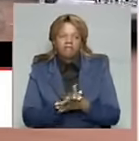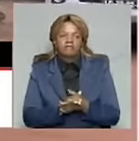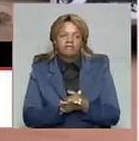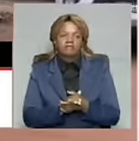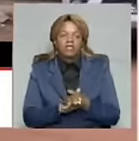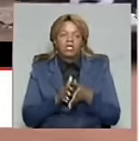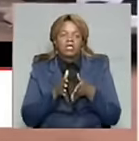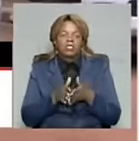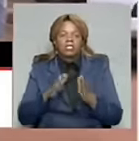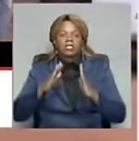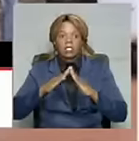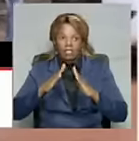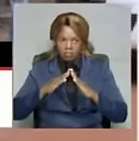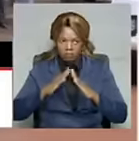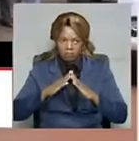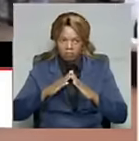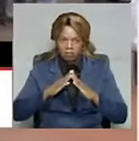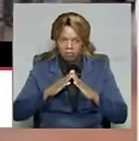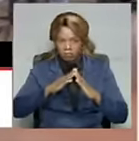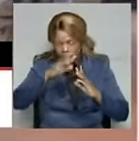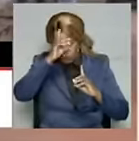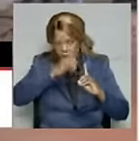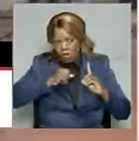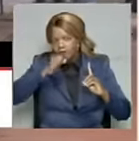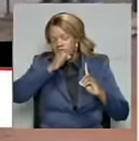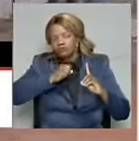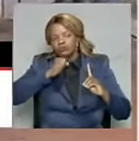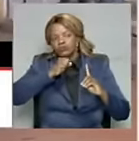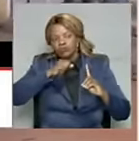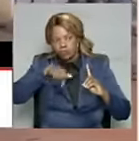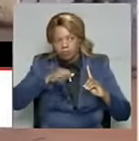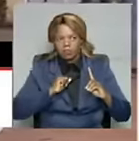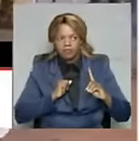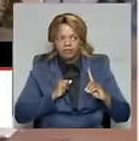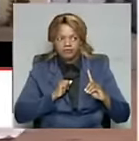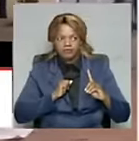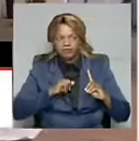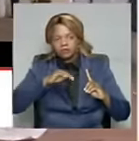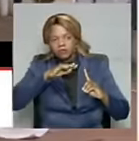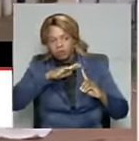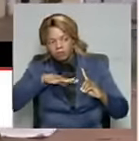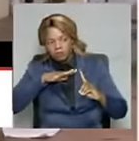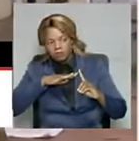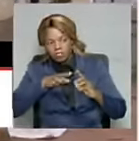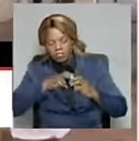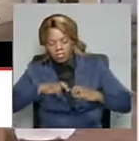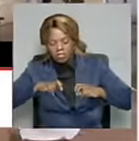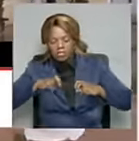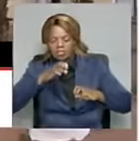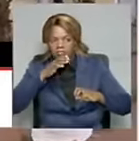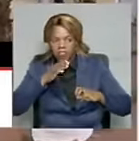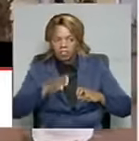na residência oficial do músico Justino Handanga. A família está reunida,